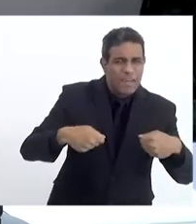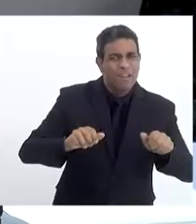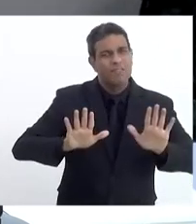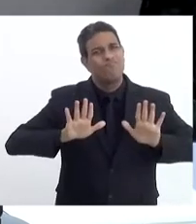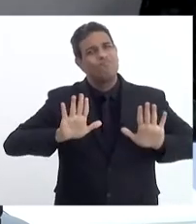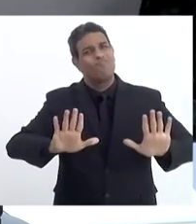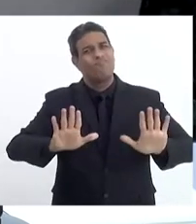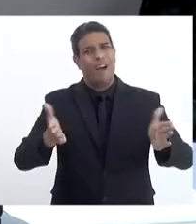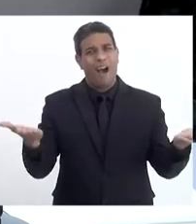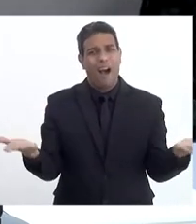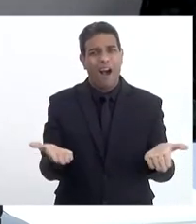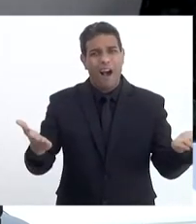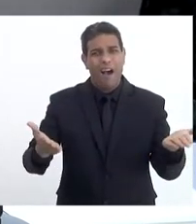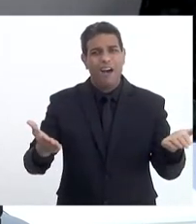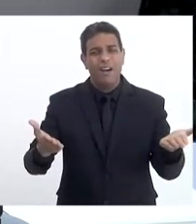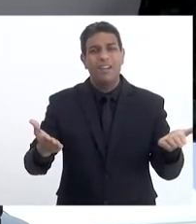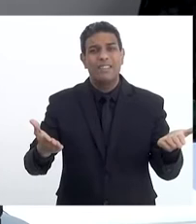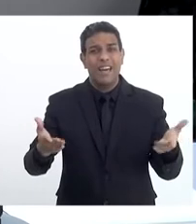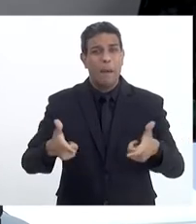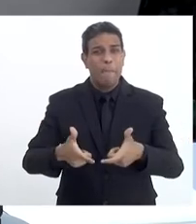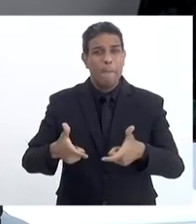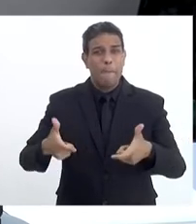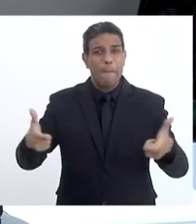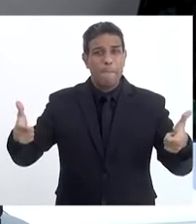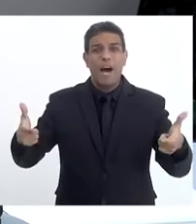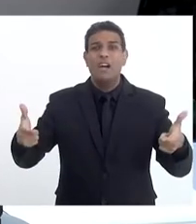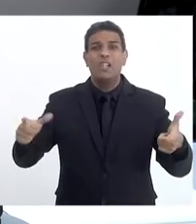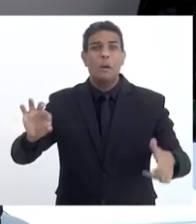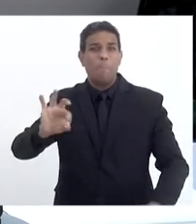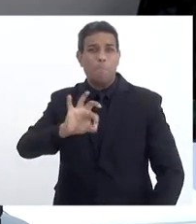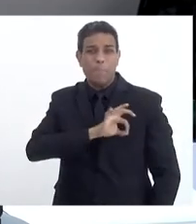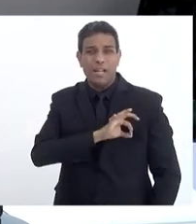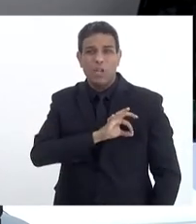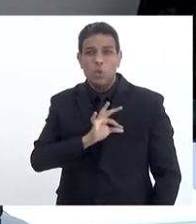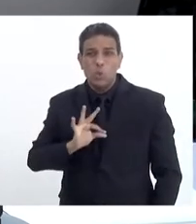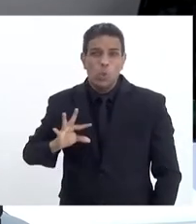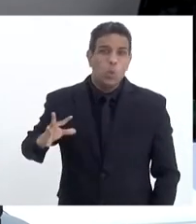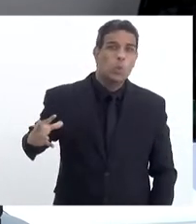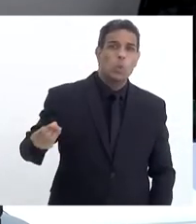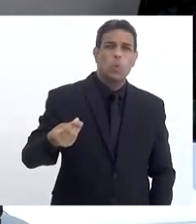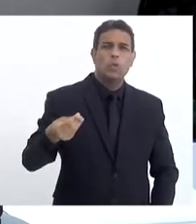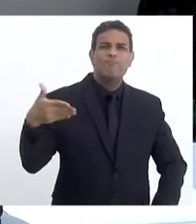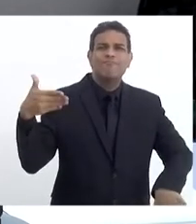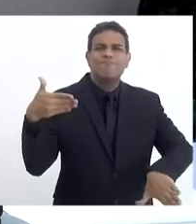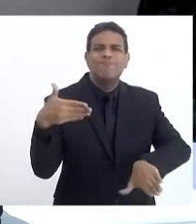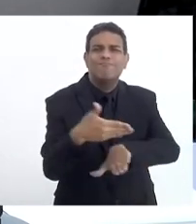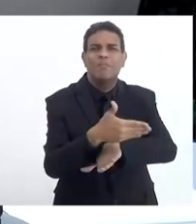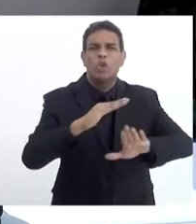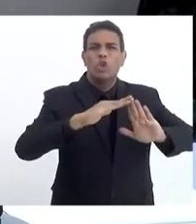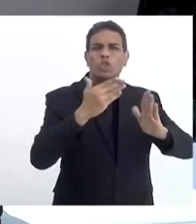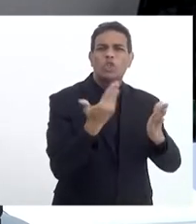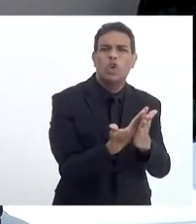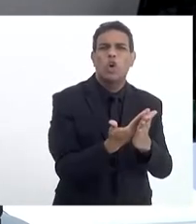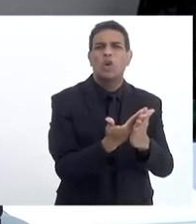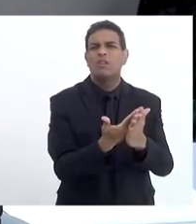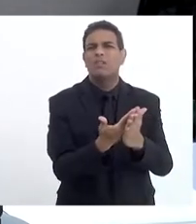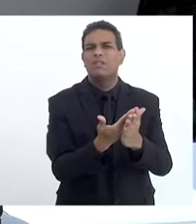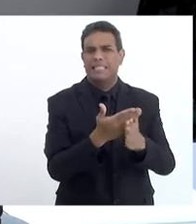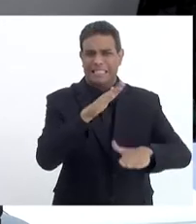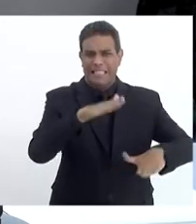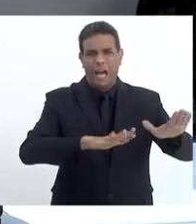hipótese alguma, contingente para ocupar um policial em